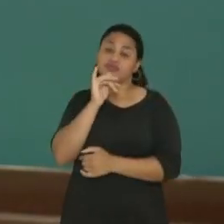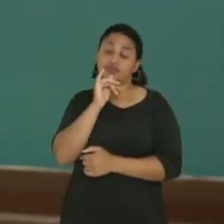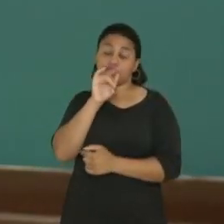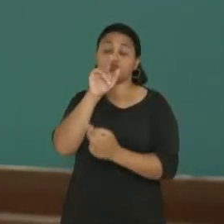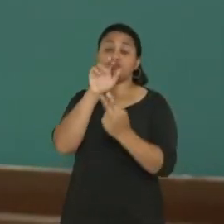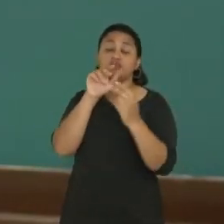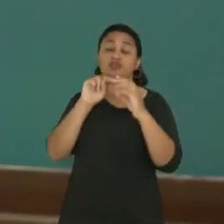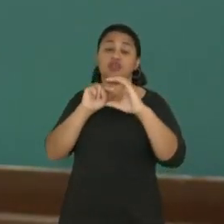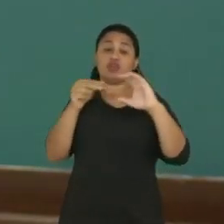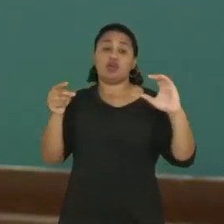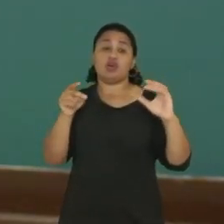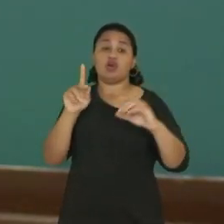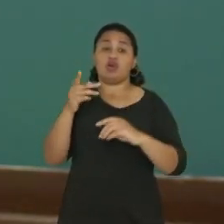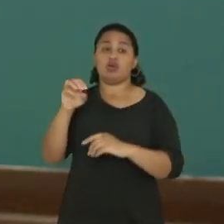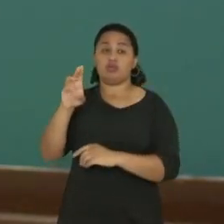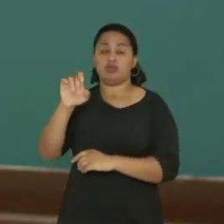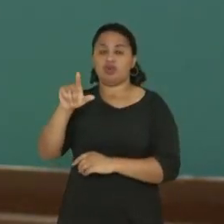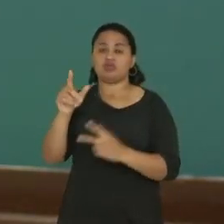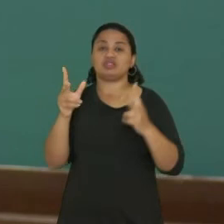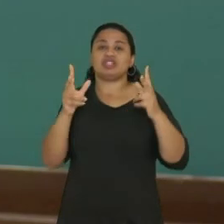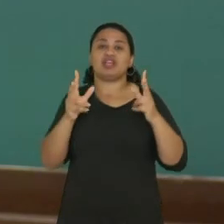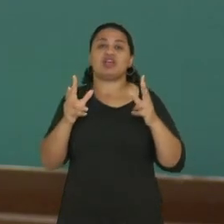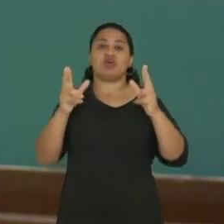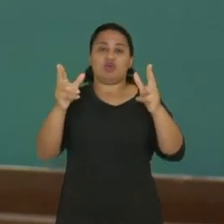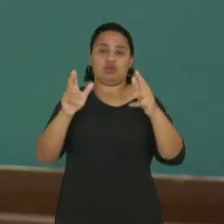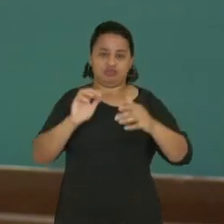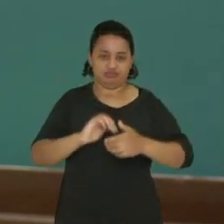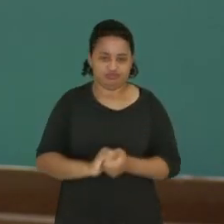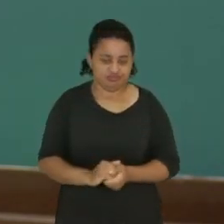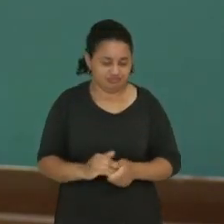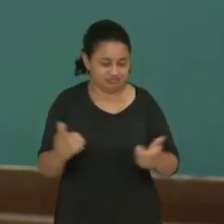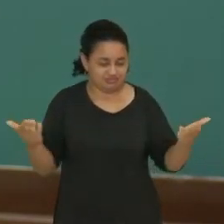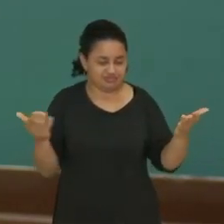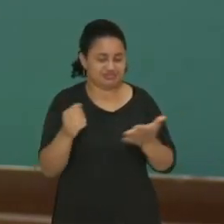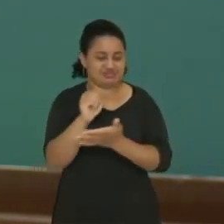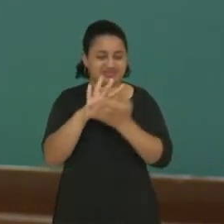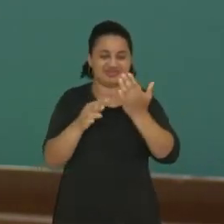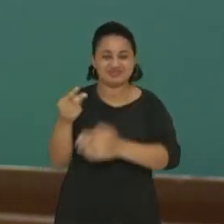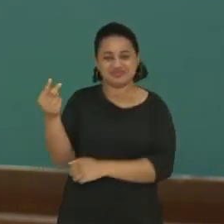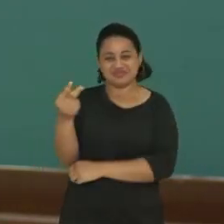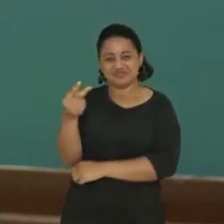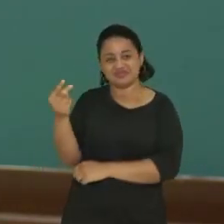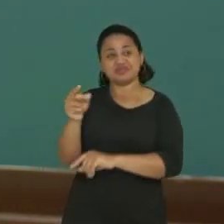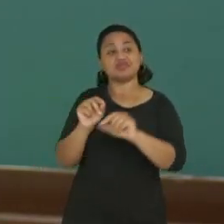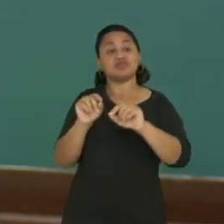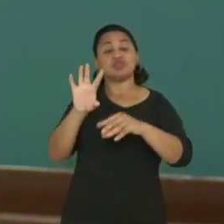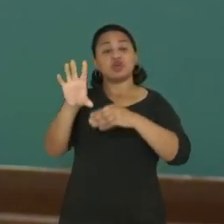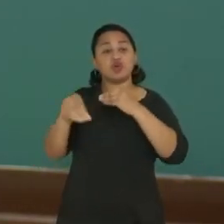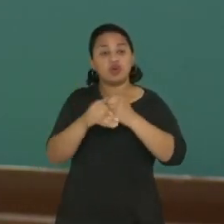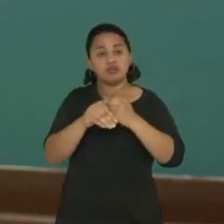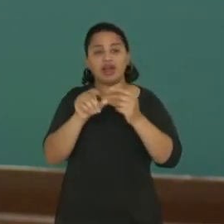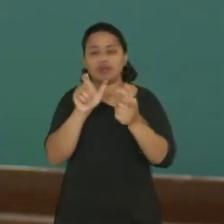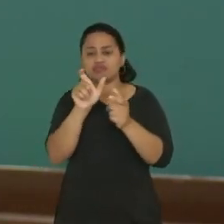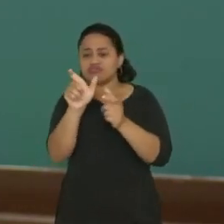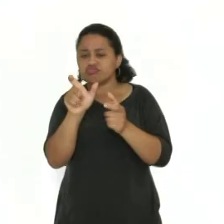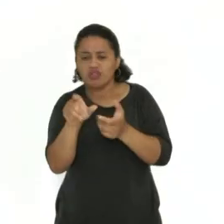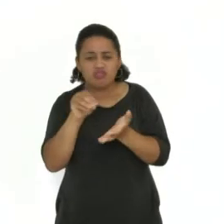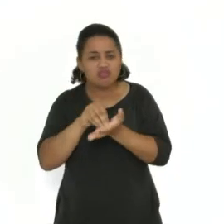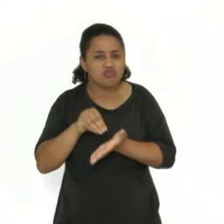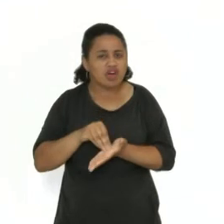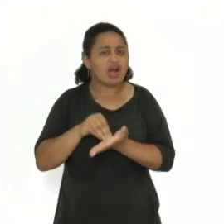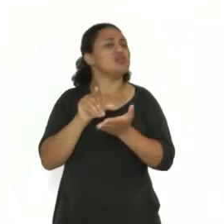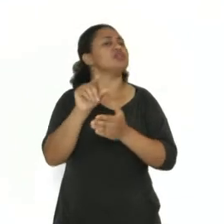homólogos, iguaizinhos. Vamos à nossa segunda atividade. Complete as lacunas.